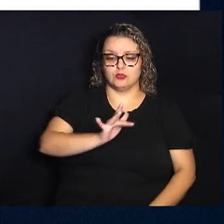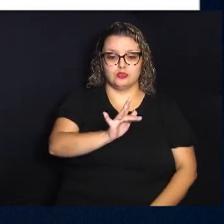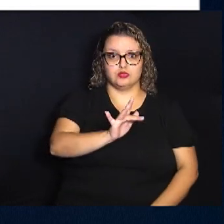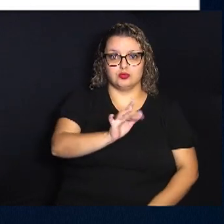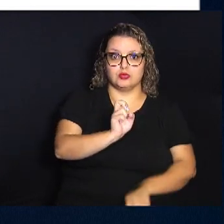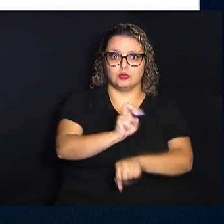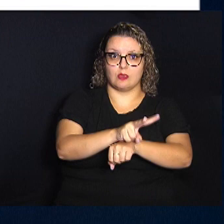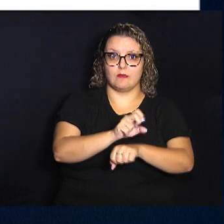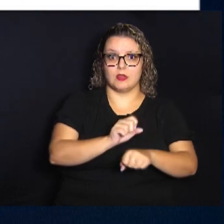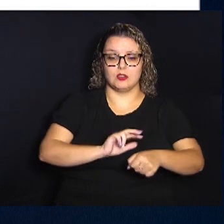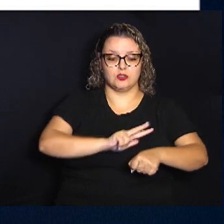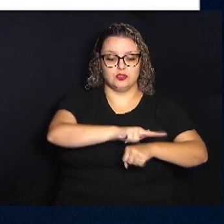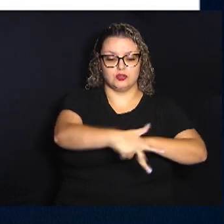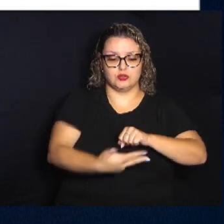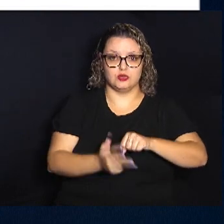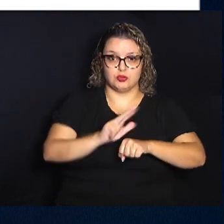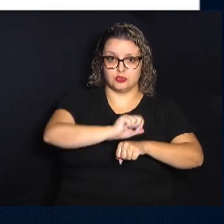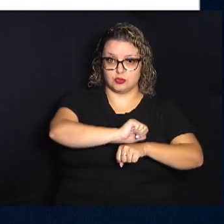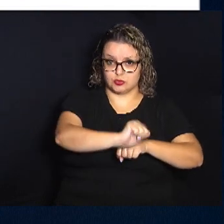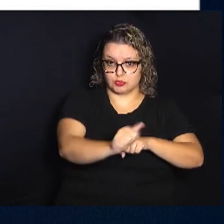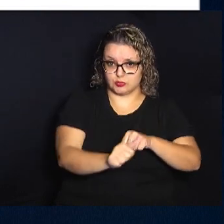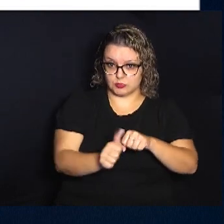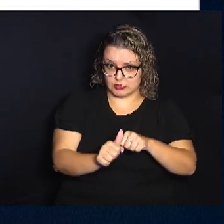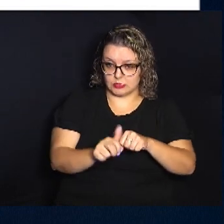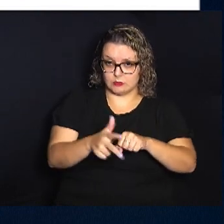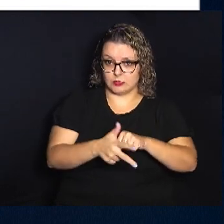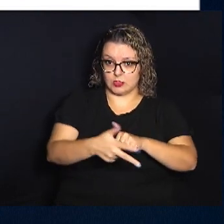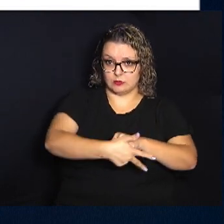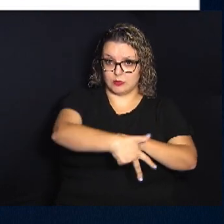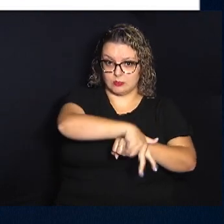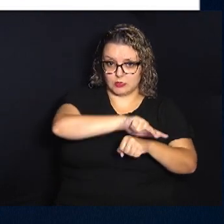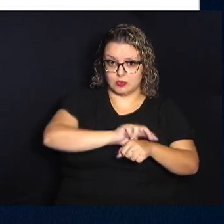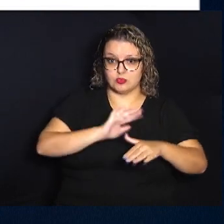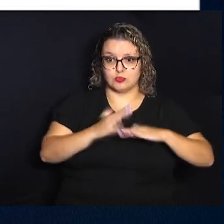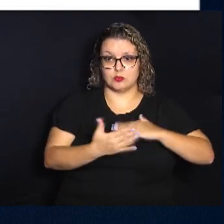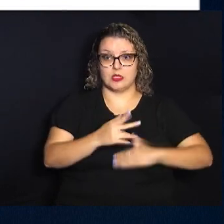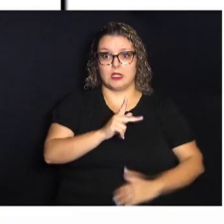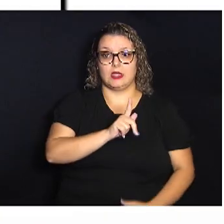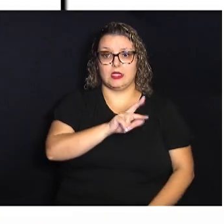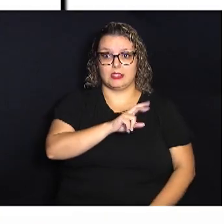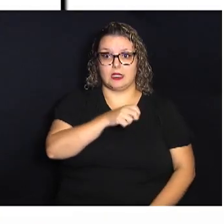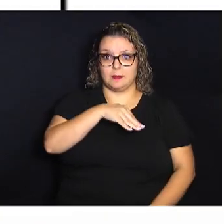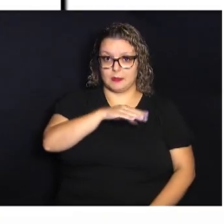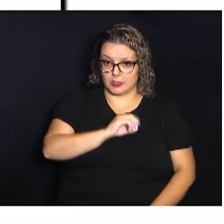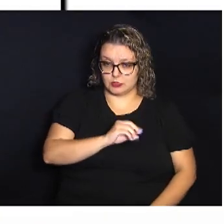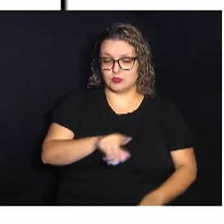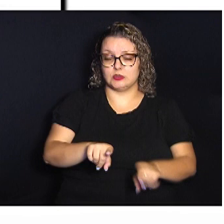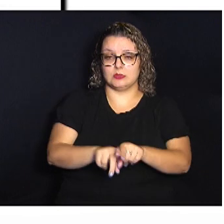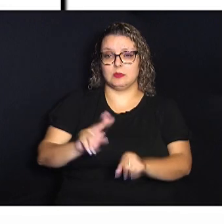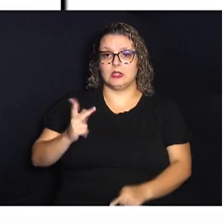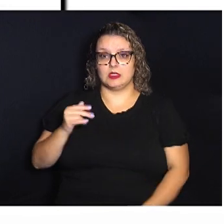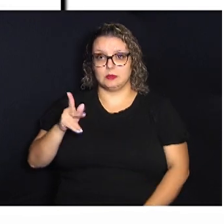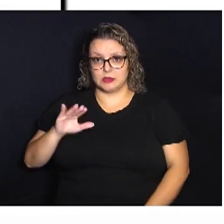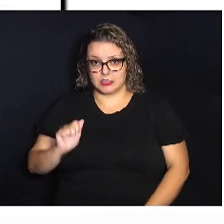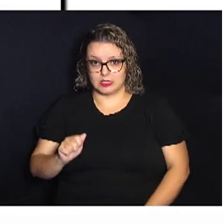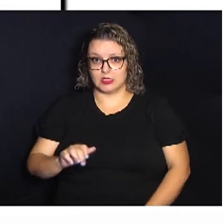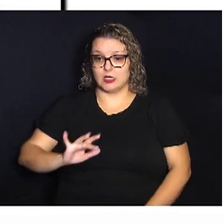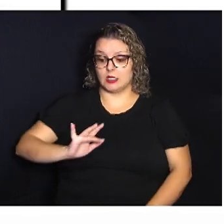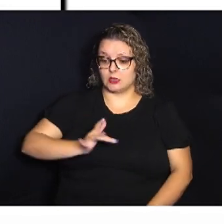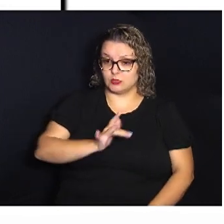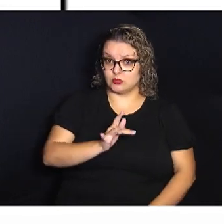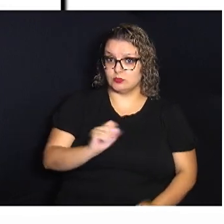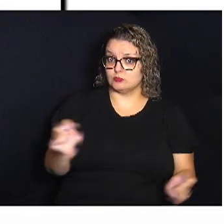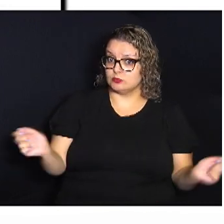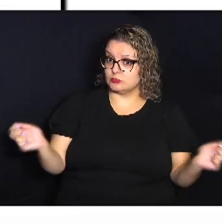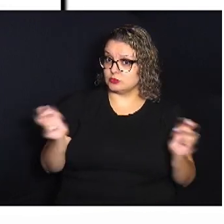dengue, Zika vírus e chikungunya, nos bairros Gramado e Parque da Hípica. A dengue, especialmente, tem gerado alerta